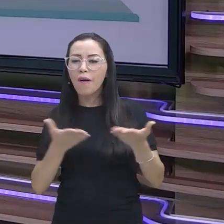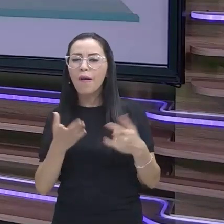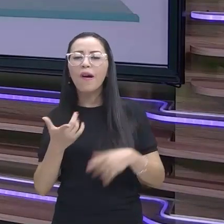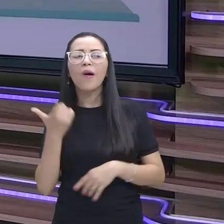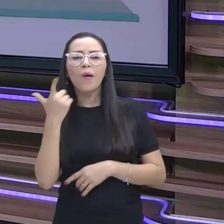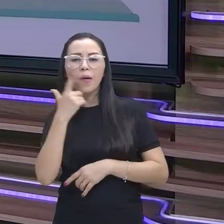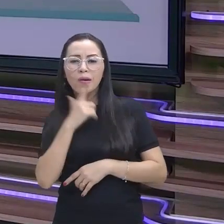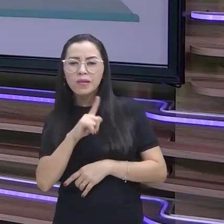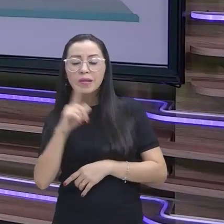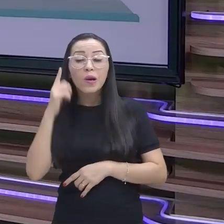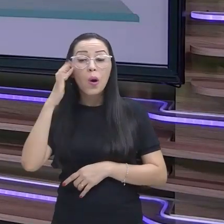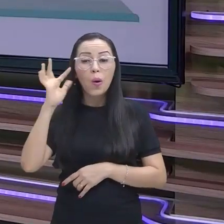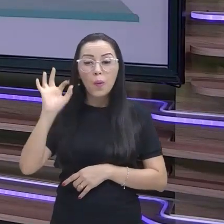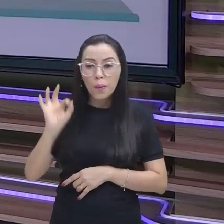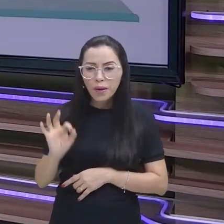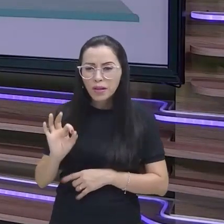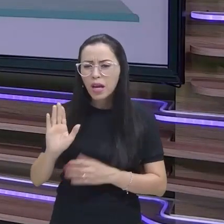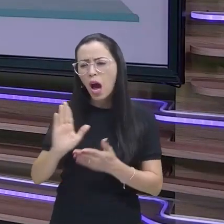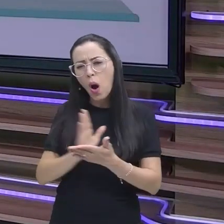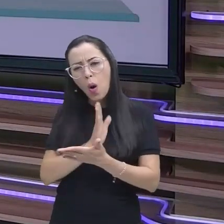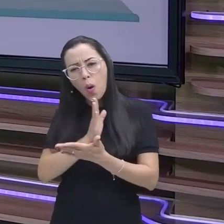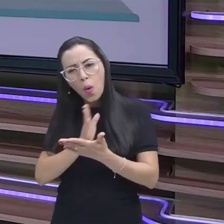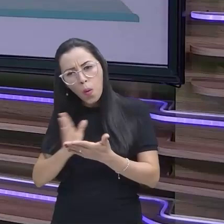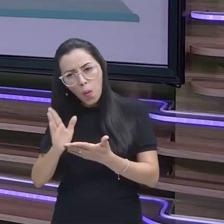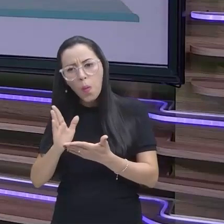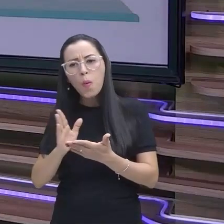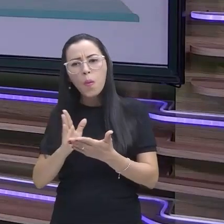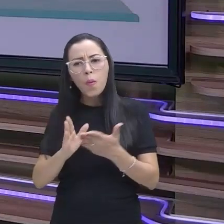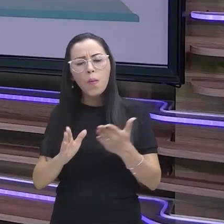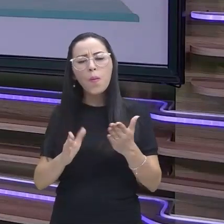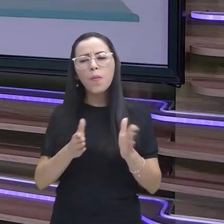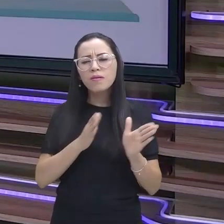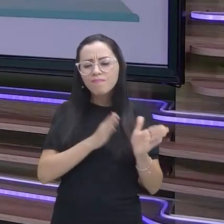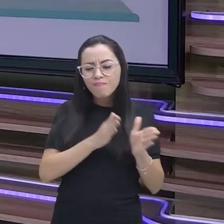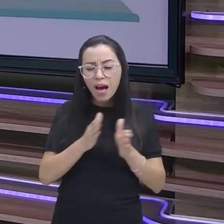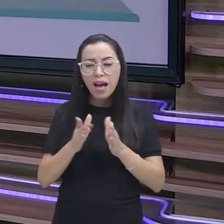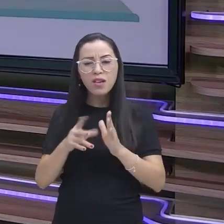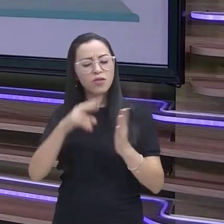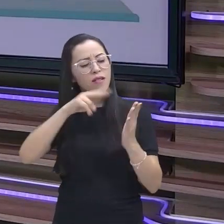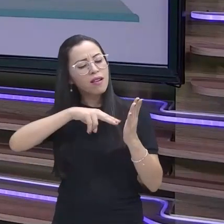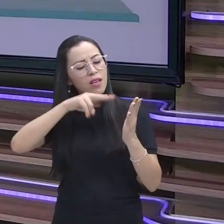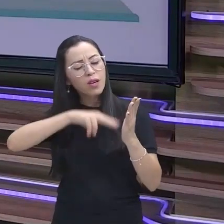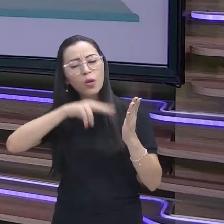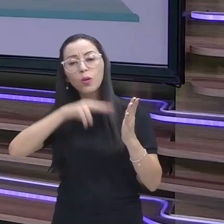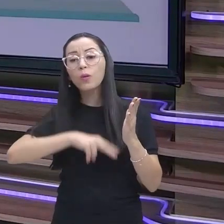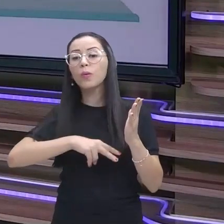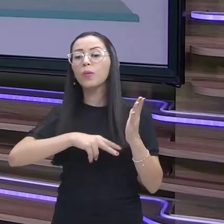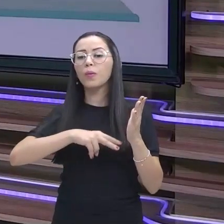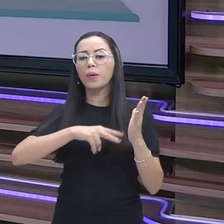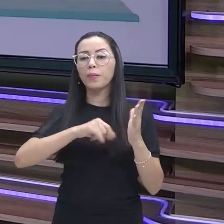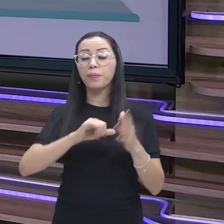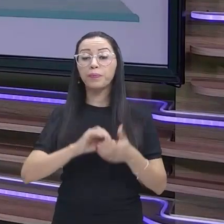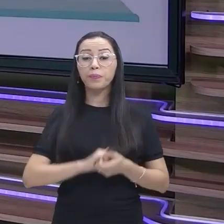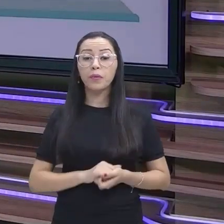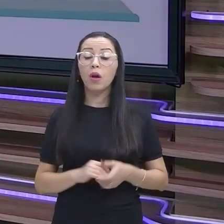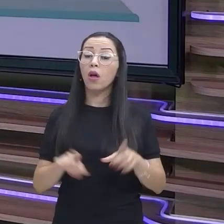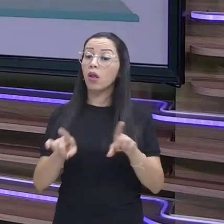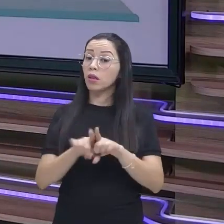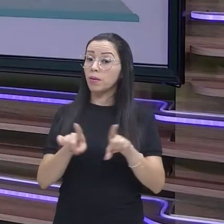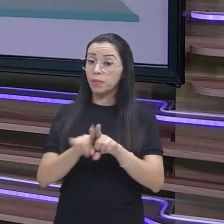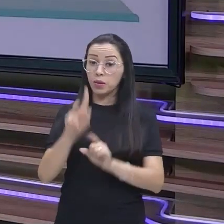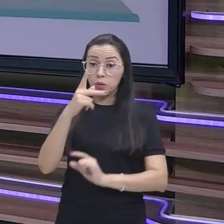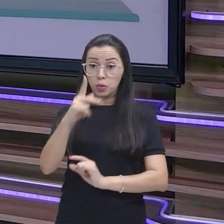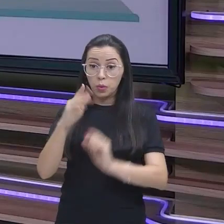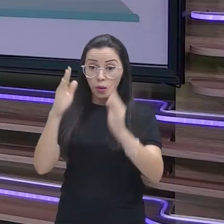compreender algumas partes dessa história, com a leitura de um professor. Temos que também em casa estar lendo aí